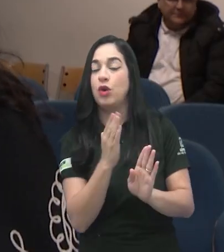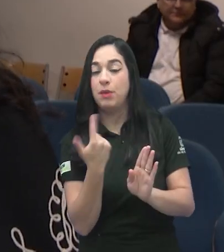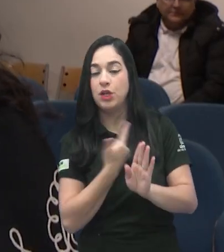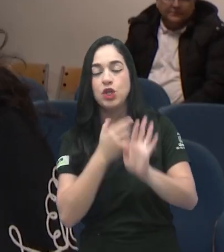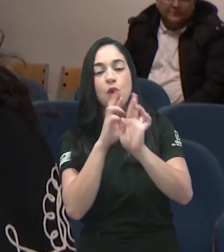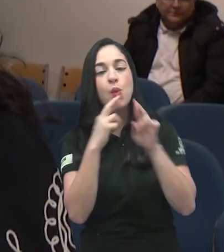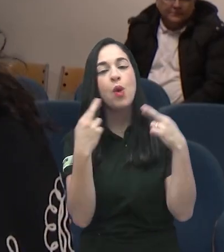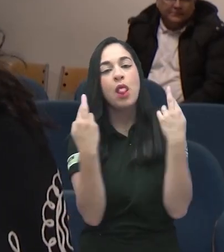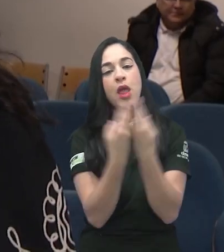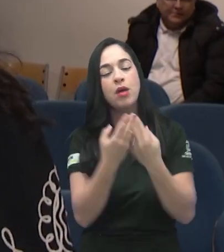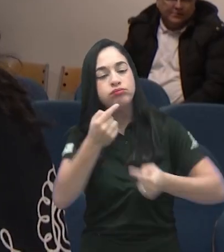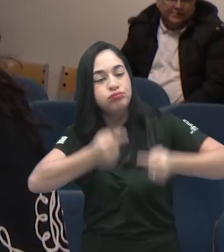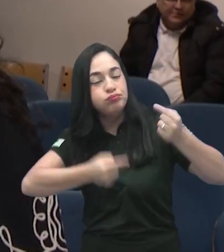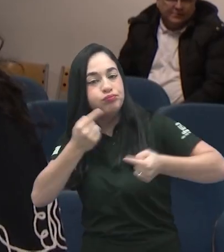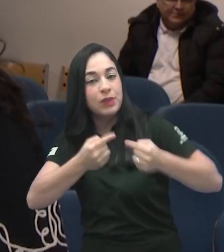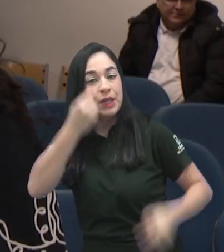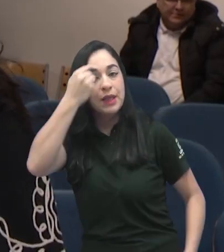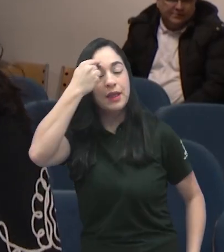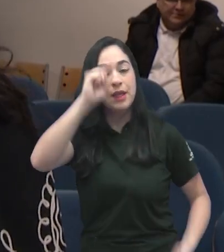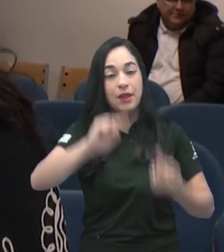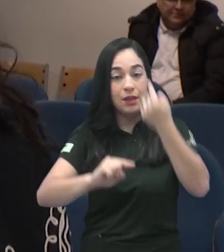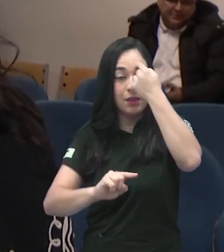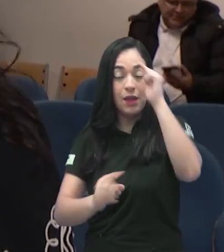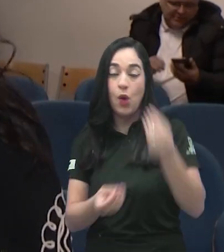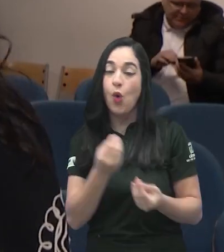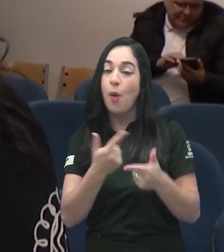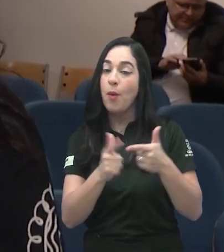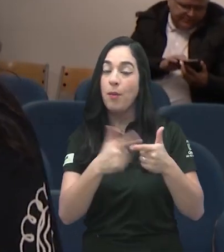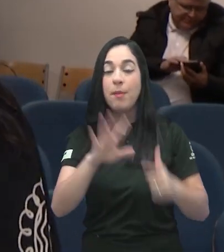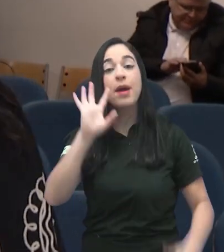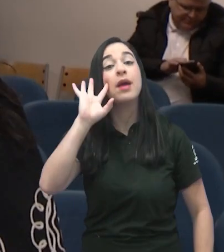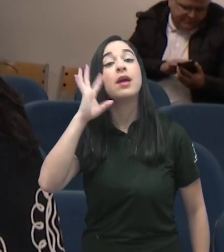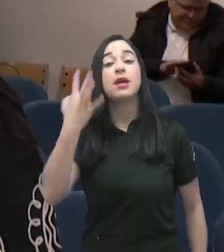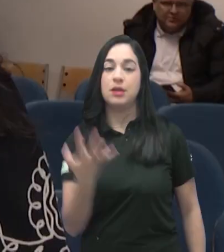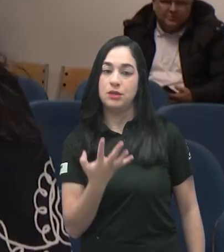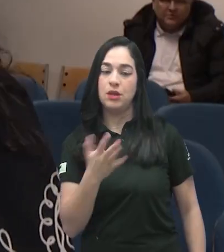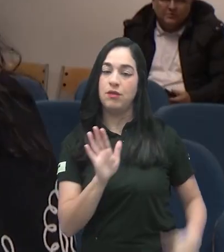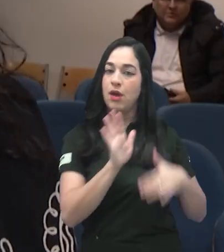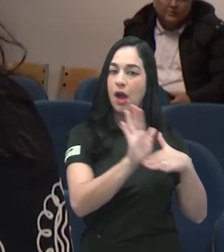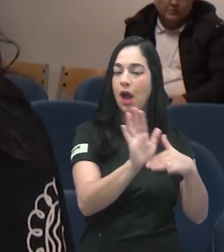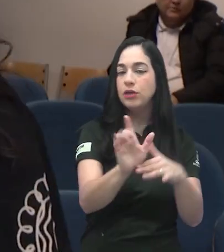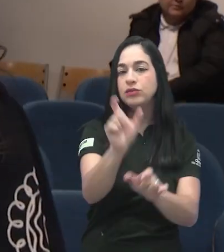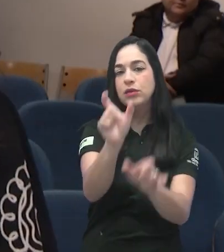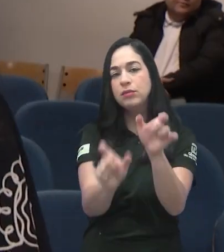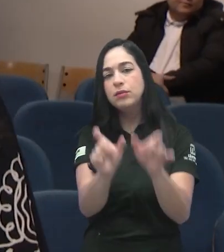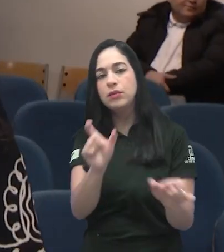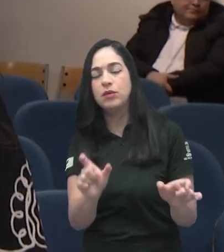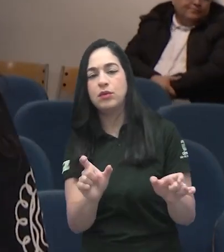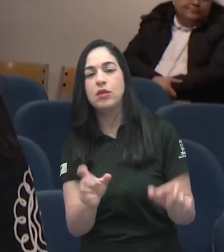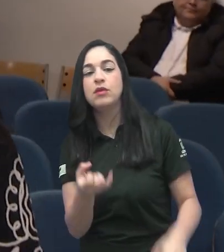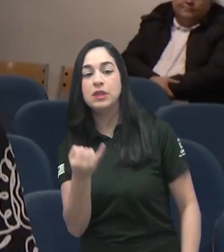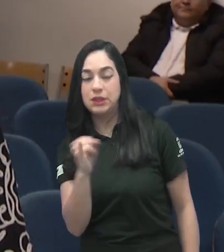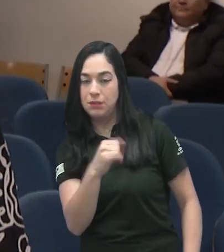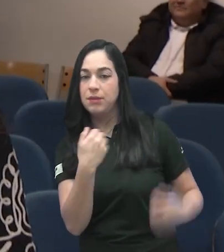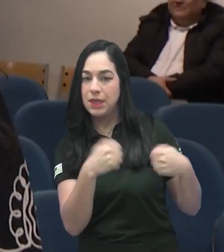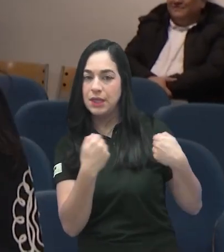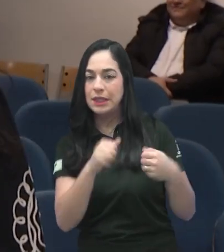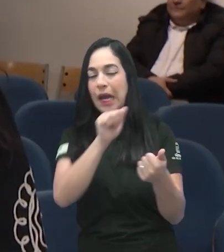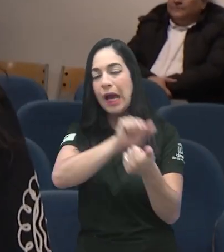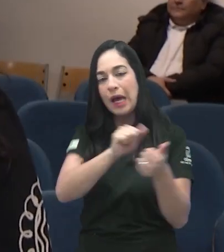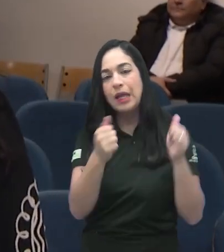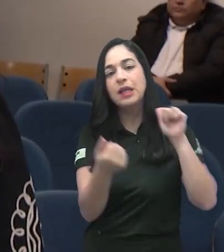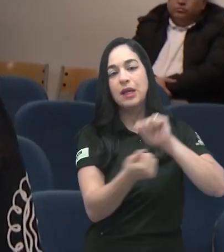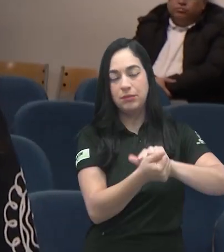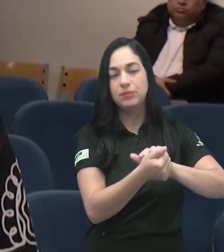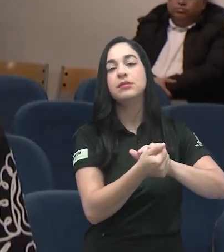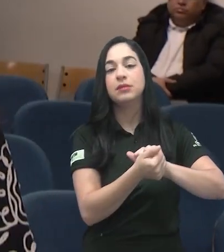e discute ali naquelas reuniões projetos que a gente possa fazer e resolver. Se é de grande impacto para a população, se essa